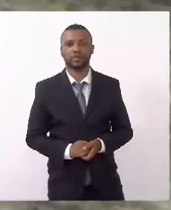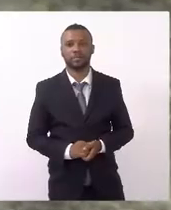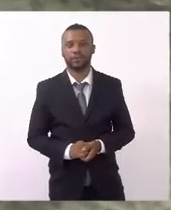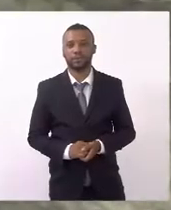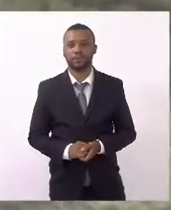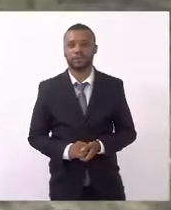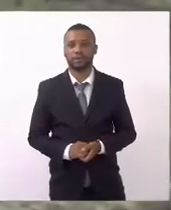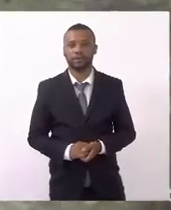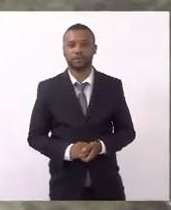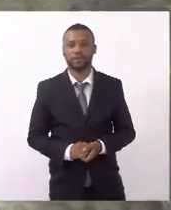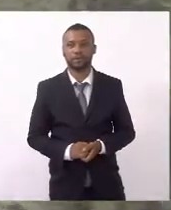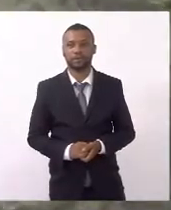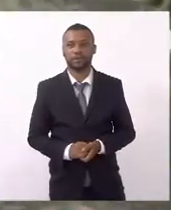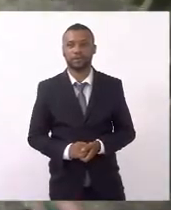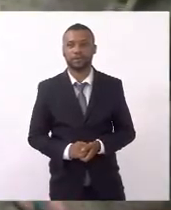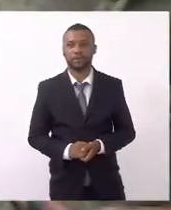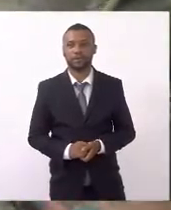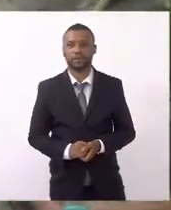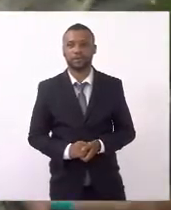é